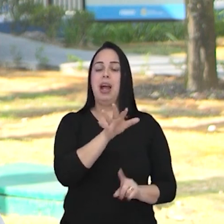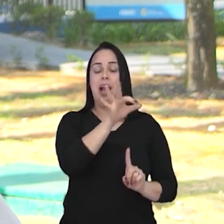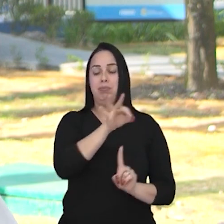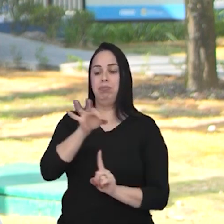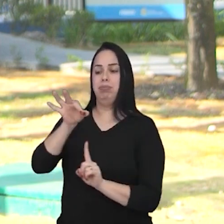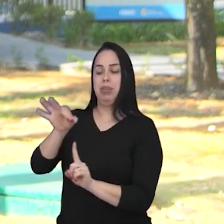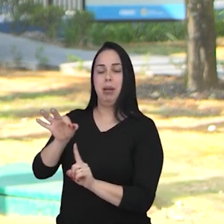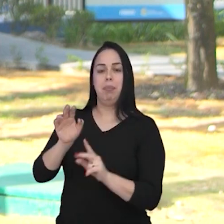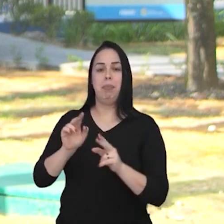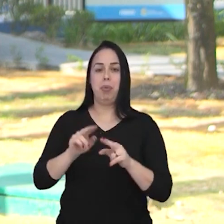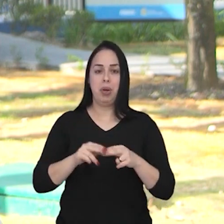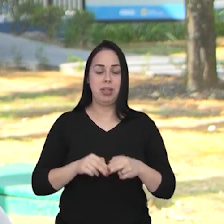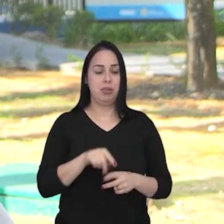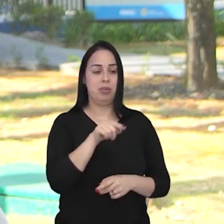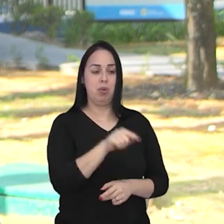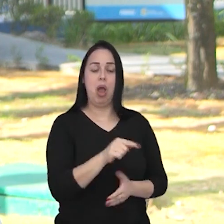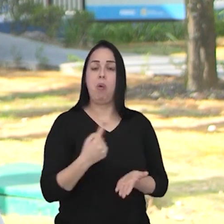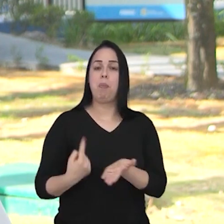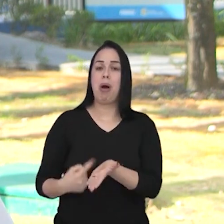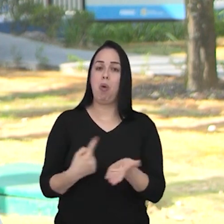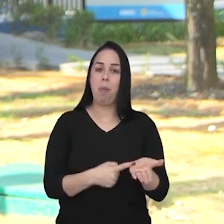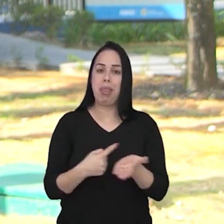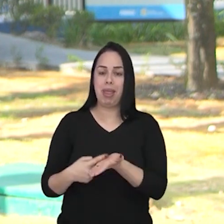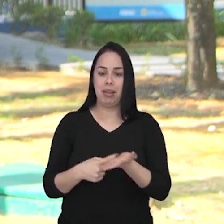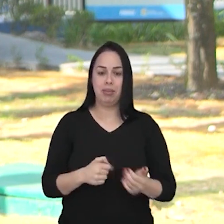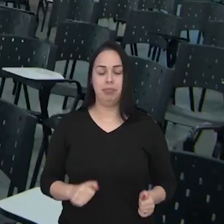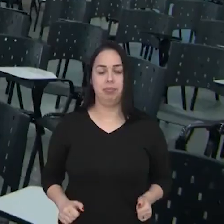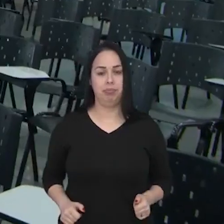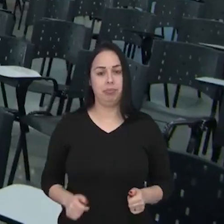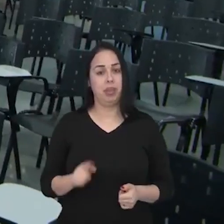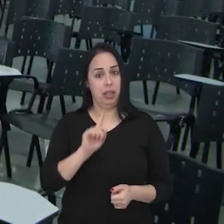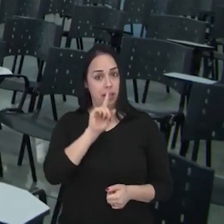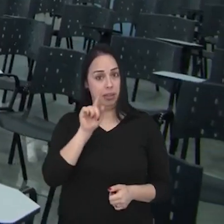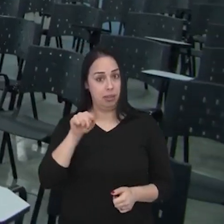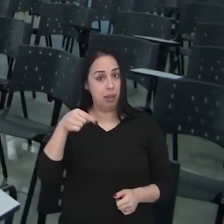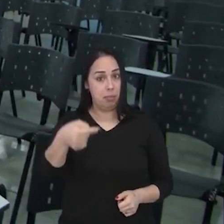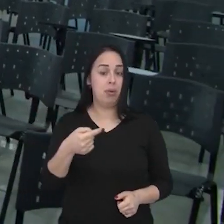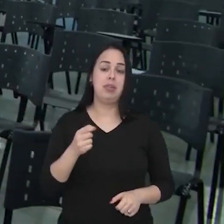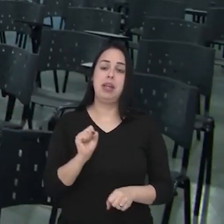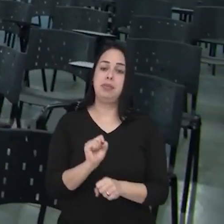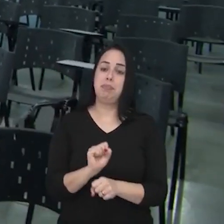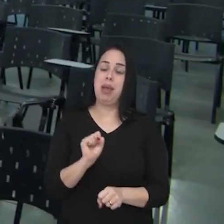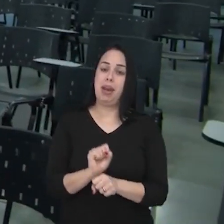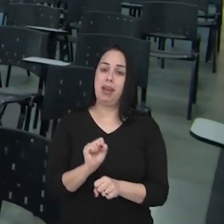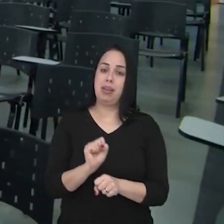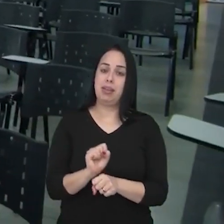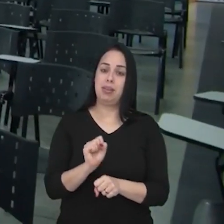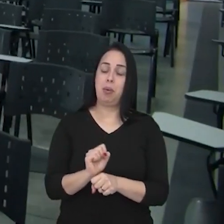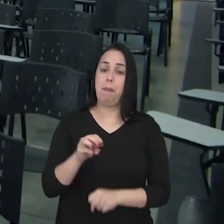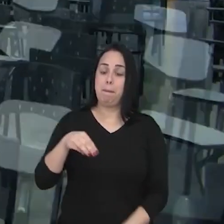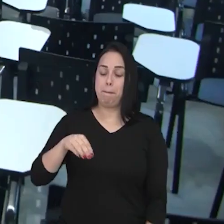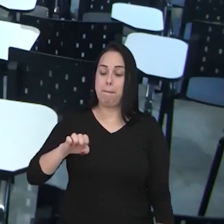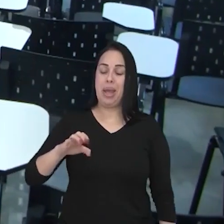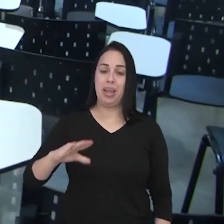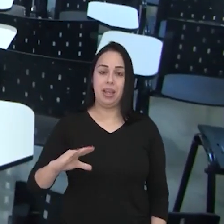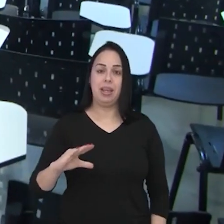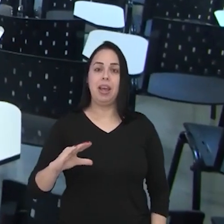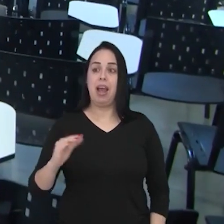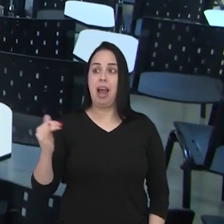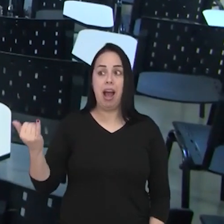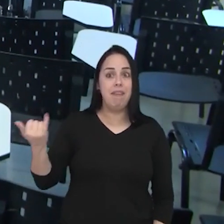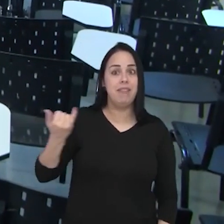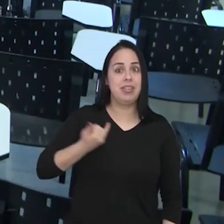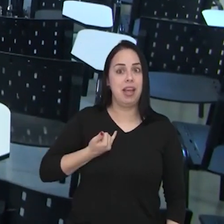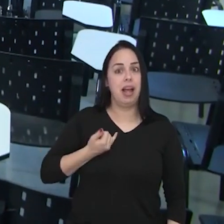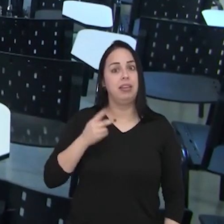especializações. Então foi uma conciliação entre docência e a procura de mercado. O próximo passo é aguardar o parecer do MEC, que